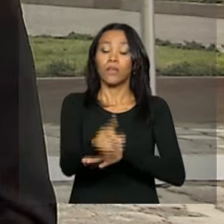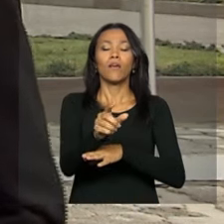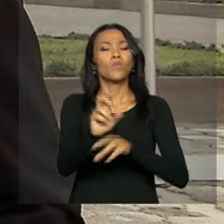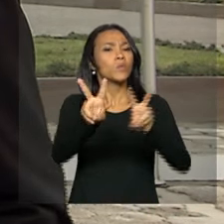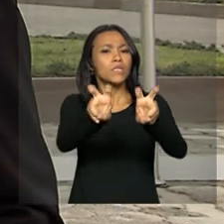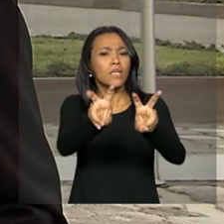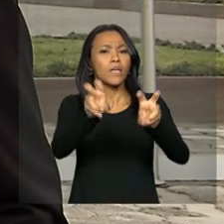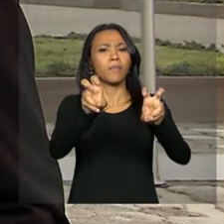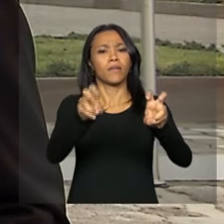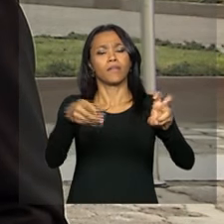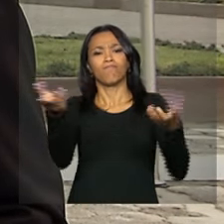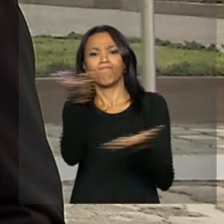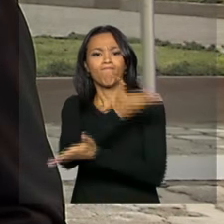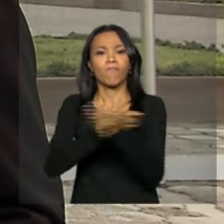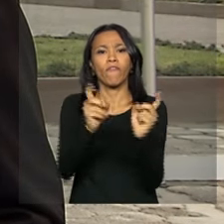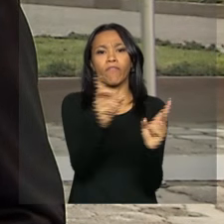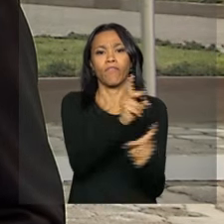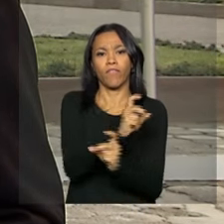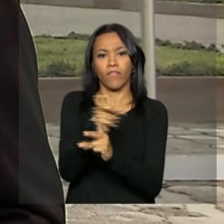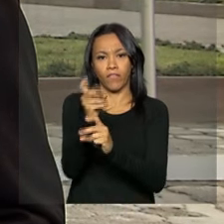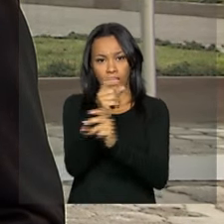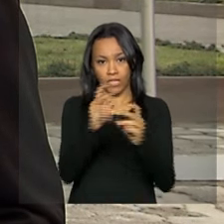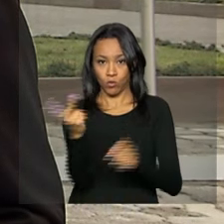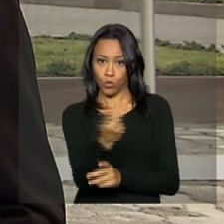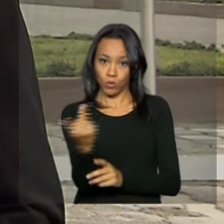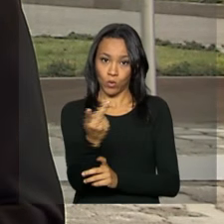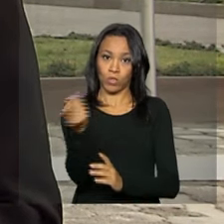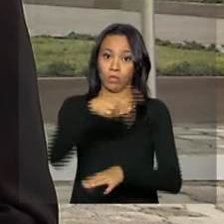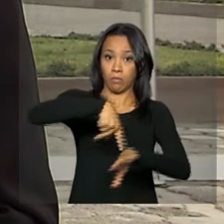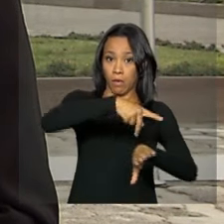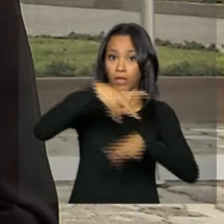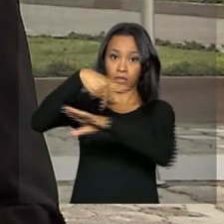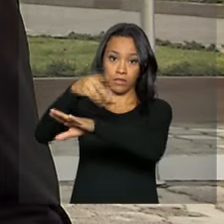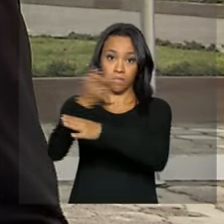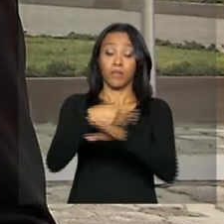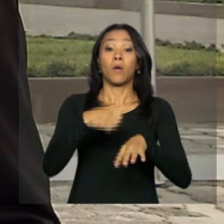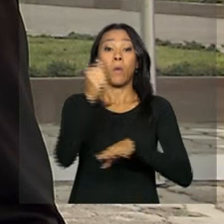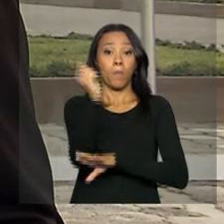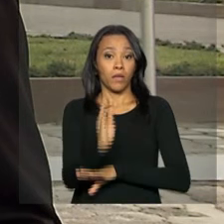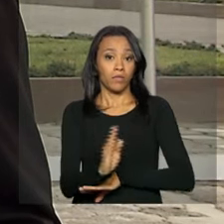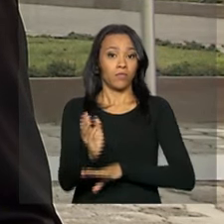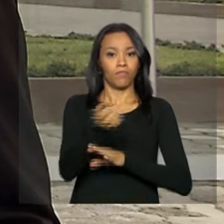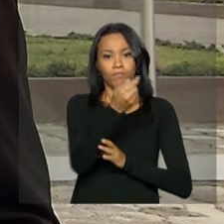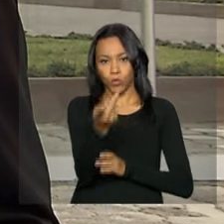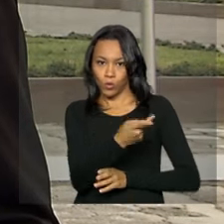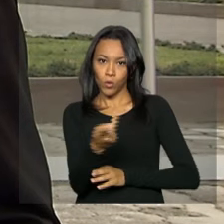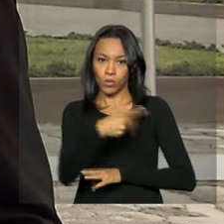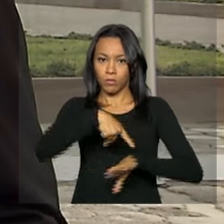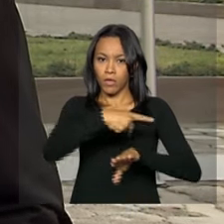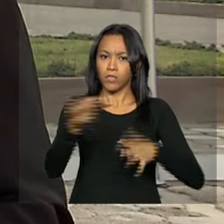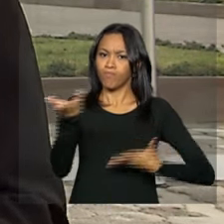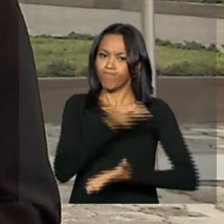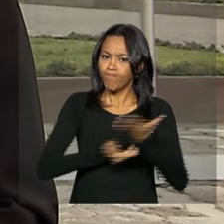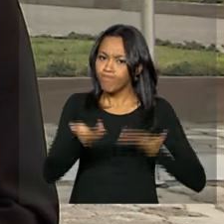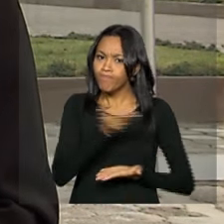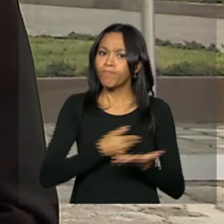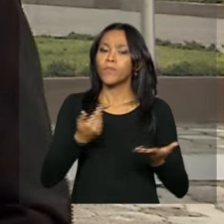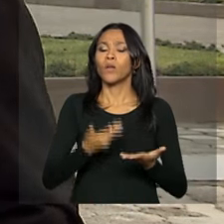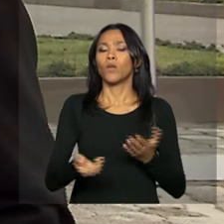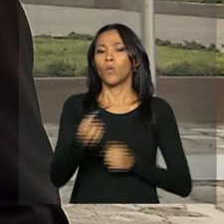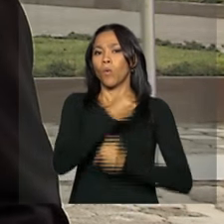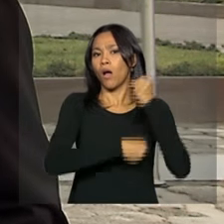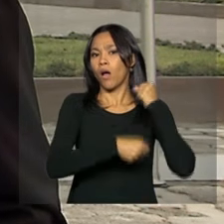intercâmbio comercial de acordo com o ministério de relações exteriores do Brasil as trocas entre os dois países alcançaram no ano